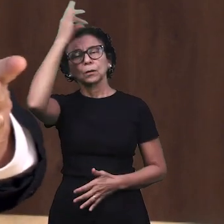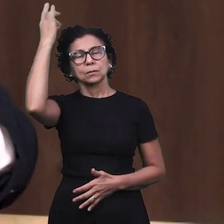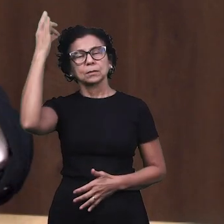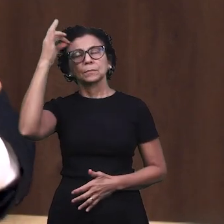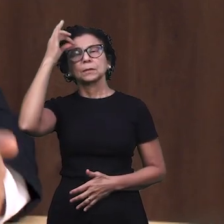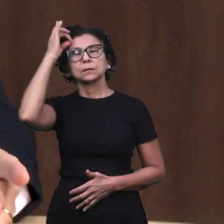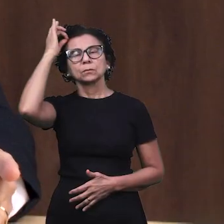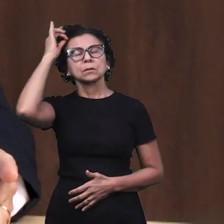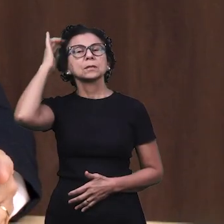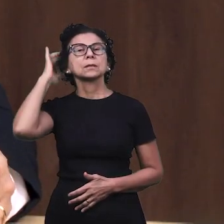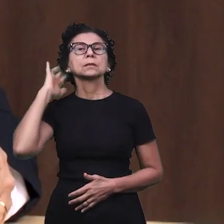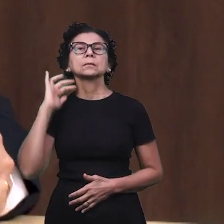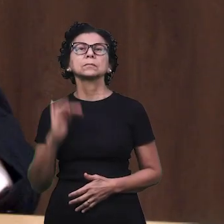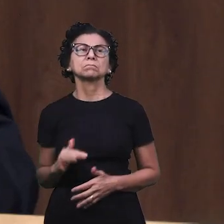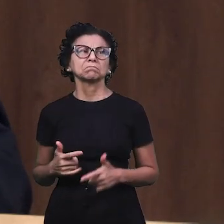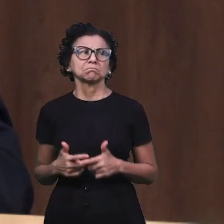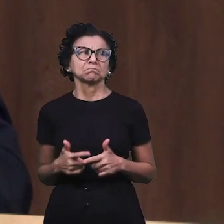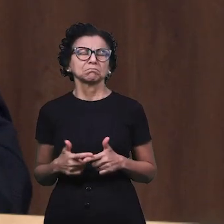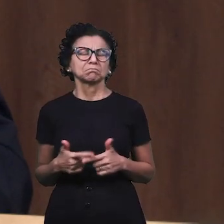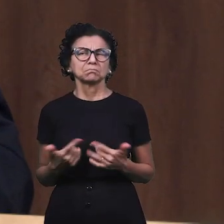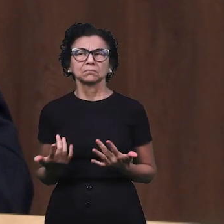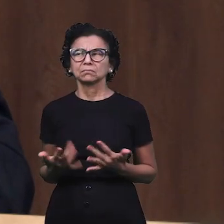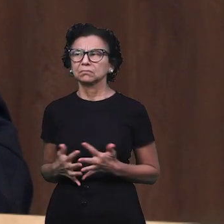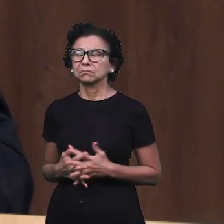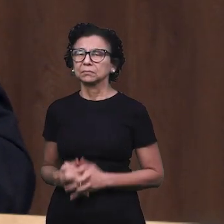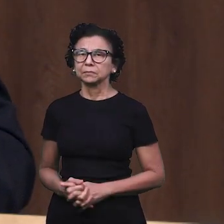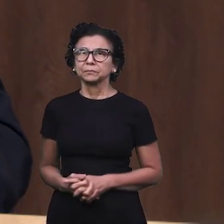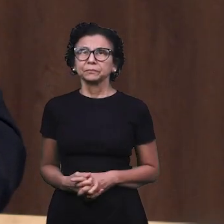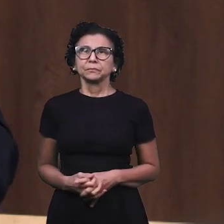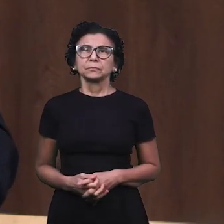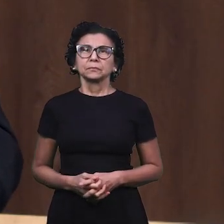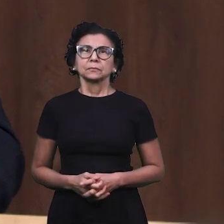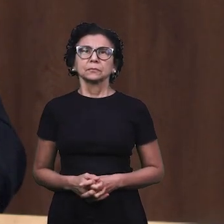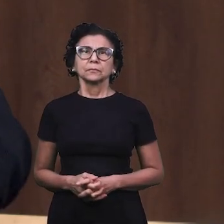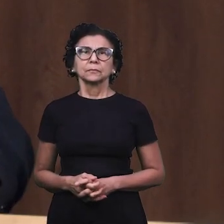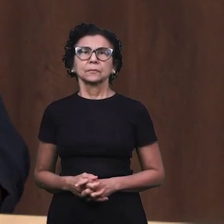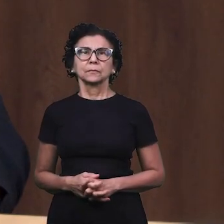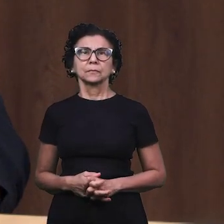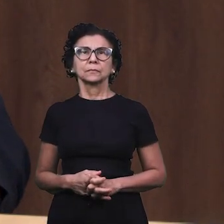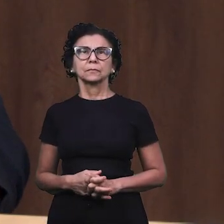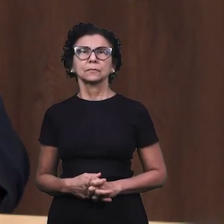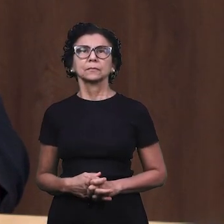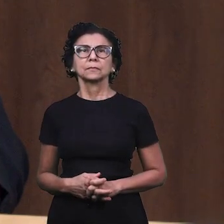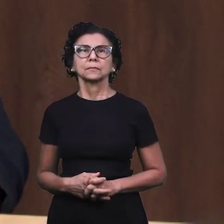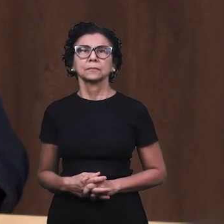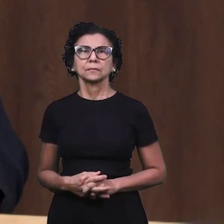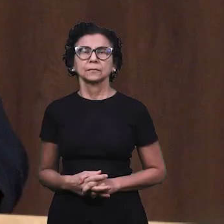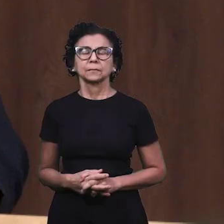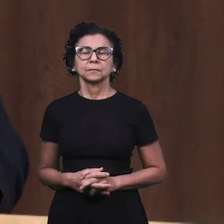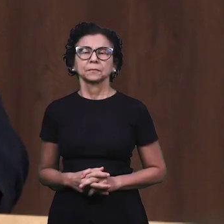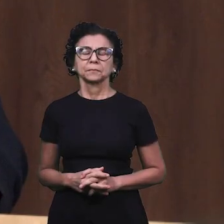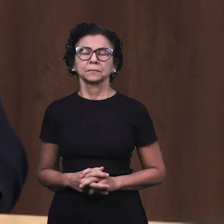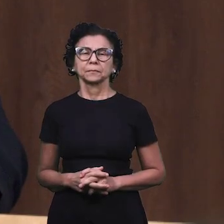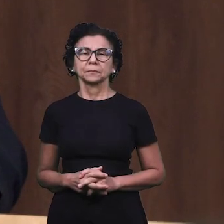que isso, pastor? Porque, olha só, o que José